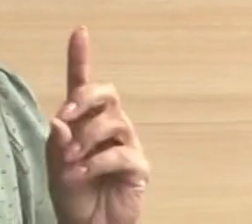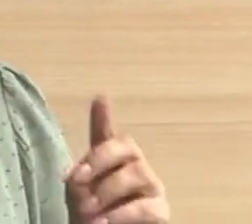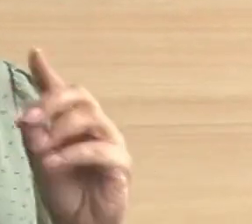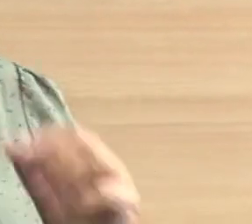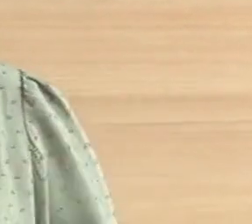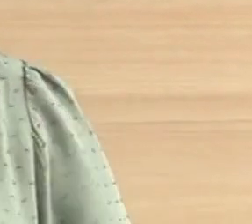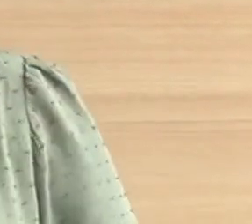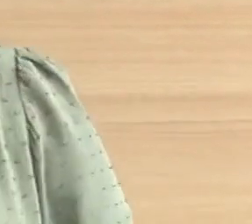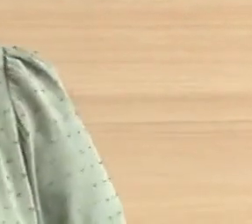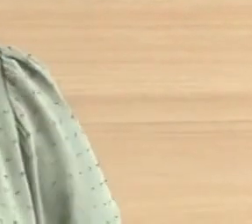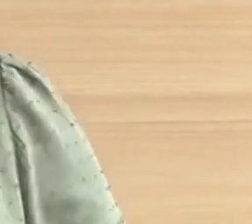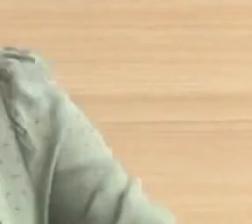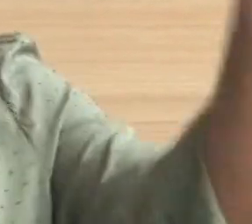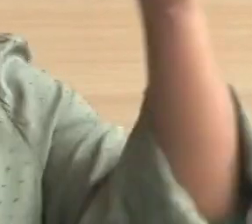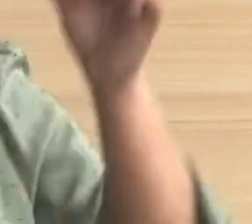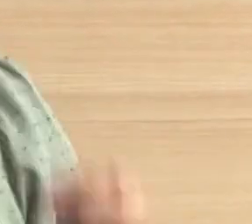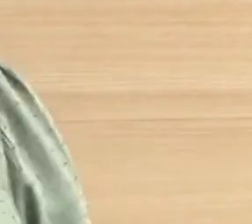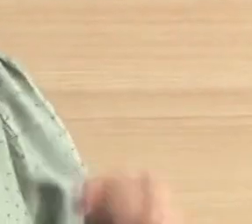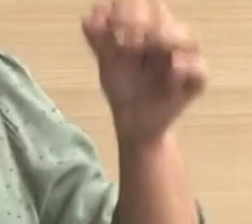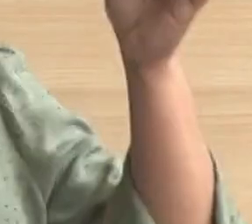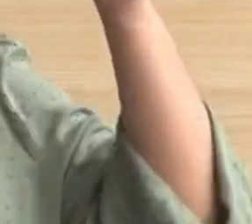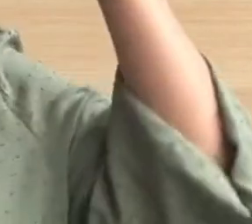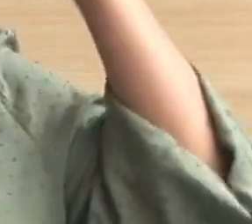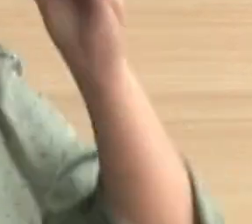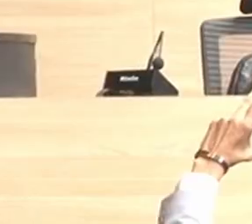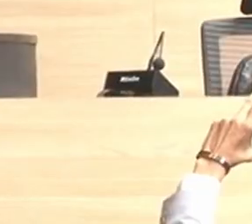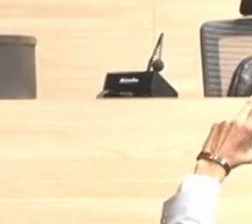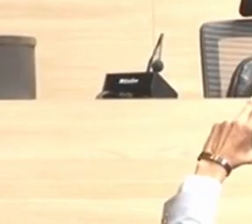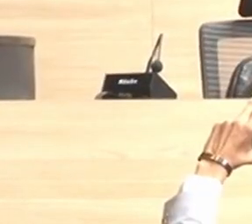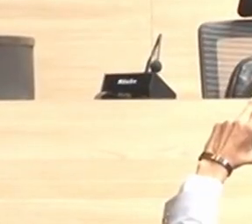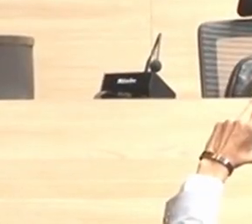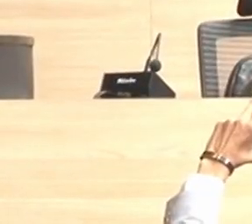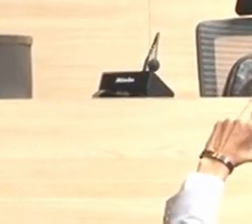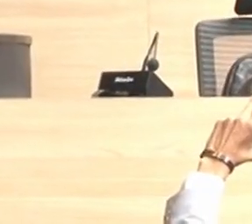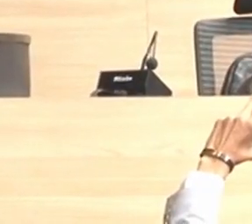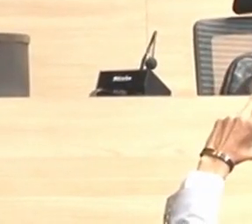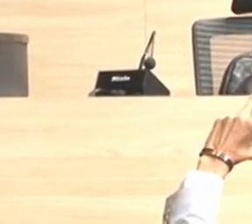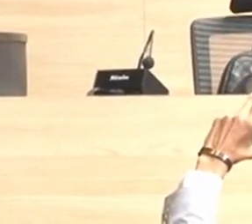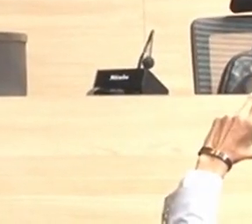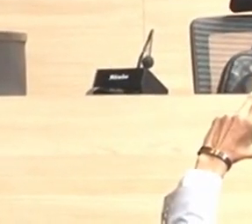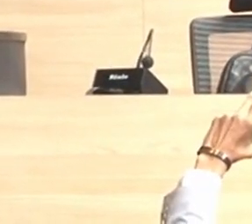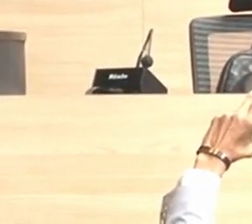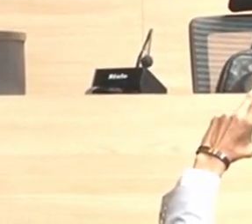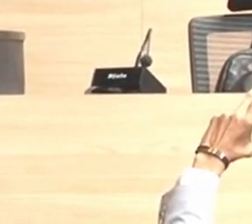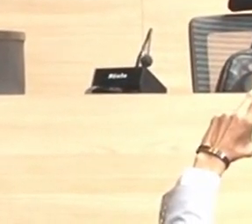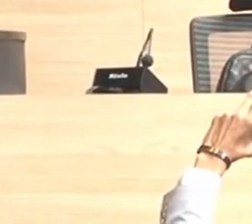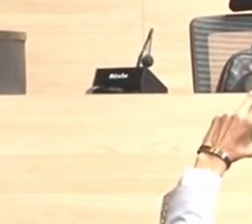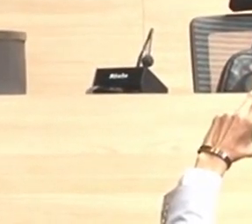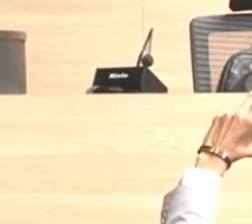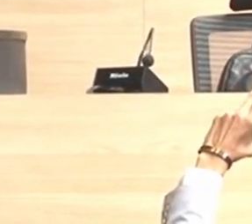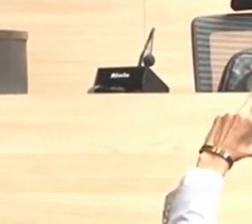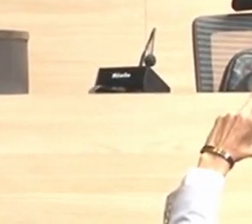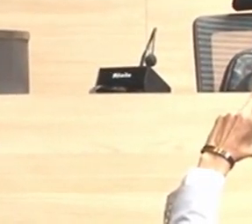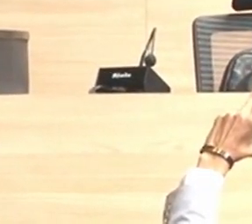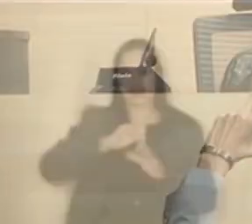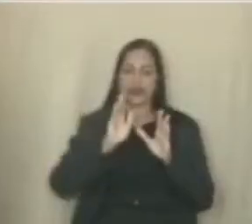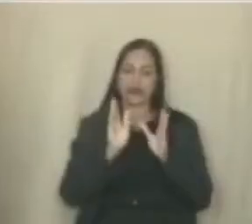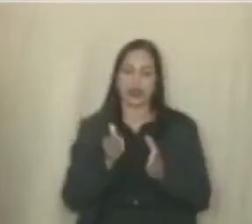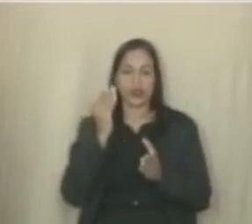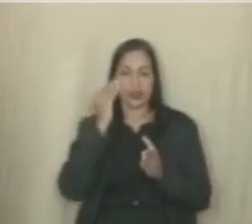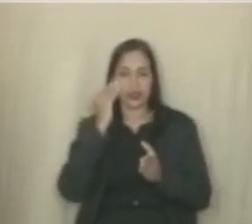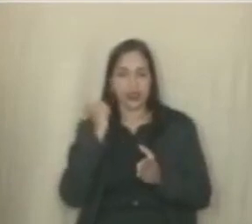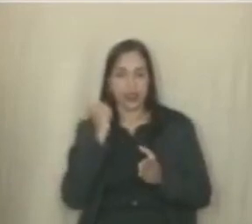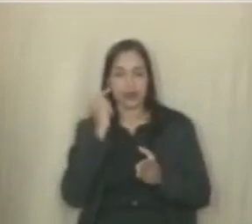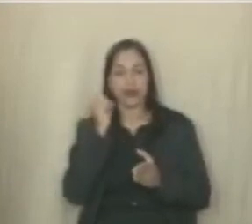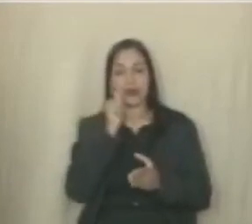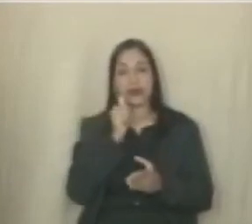da Câmara do Recife. A vereadora Elaine Cristina subiu à tribuna para defender a proposição de autoria dela. Sendo